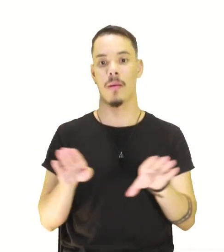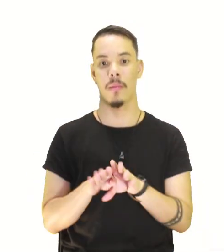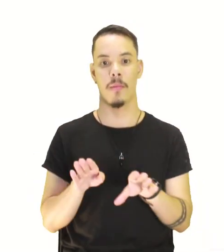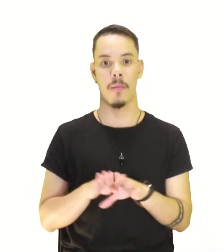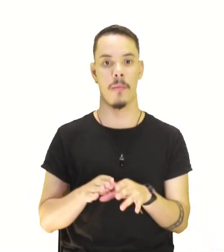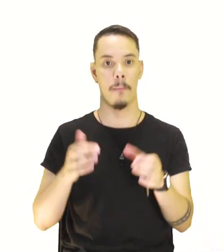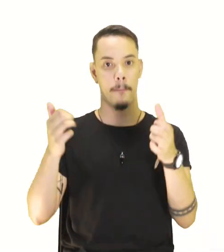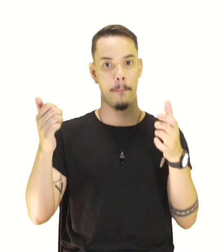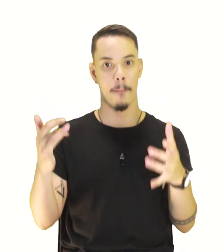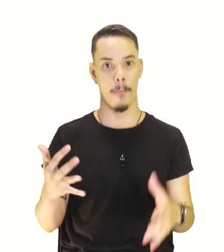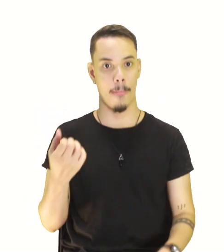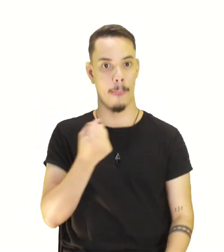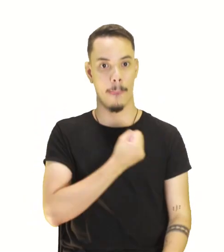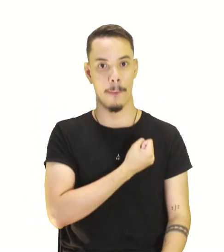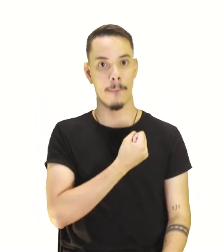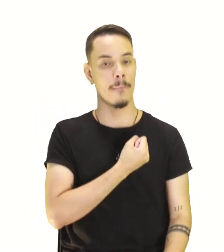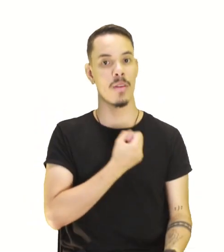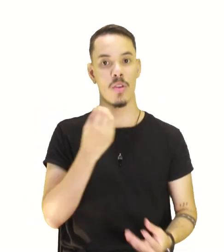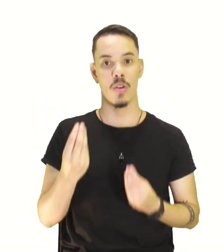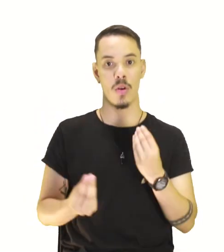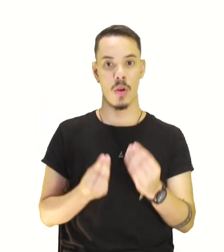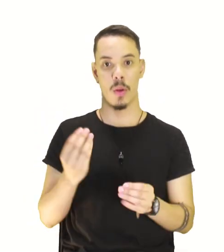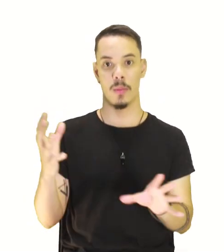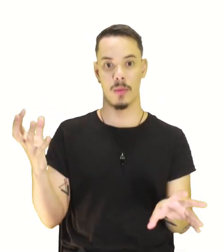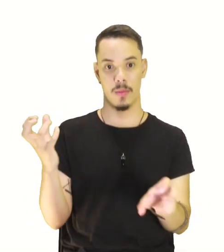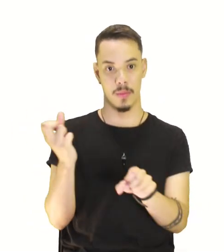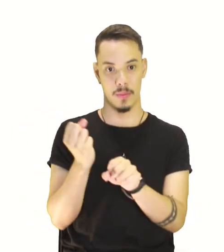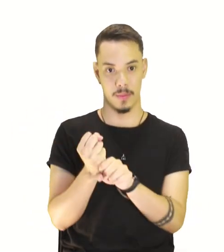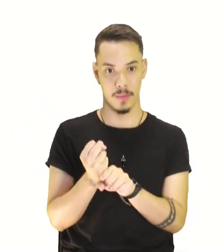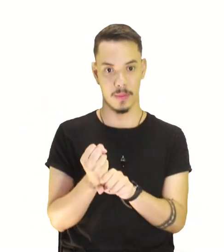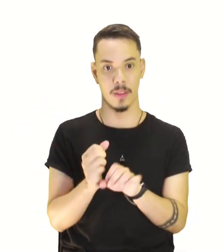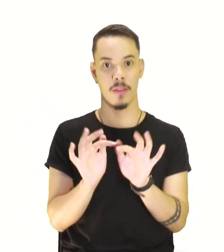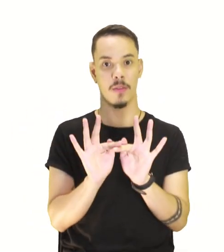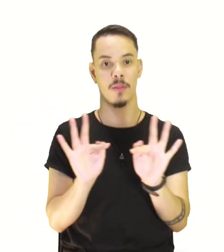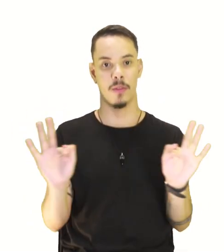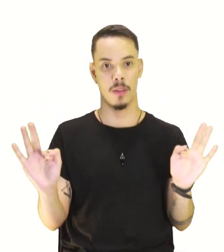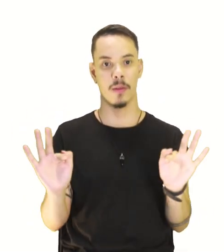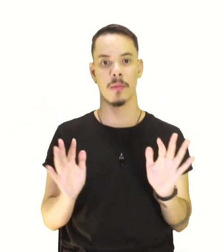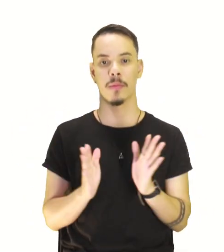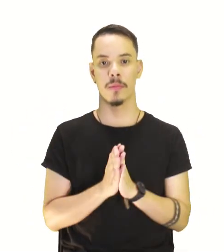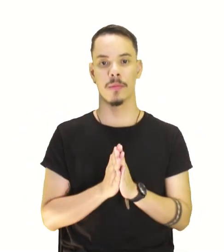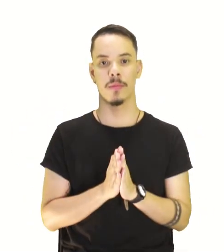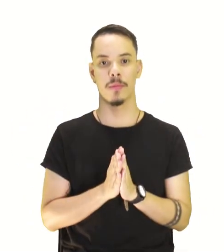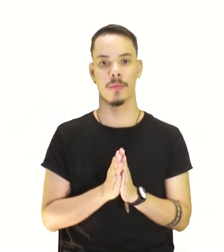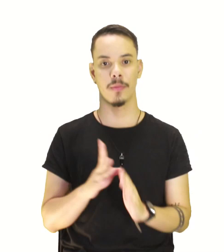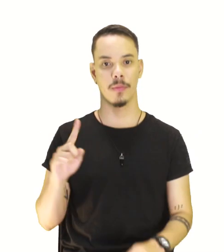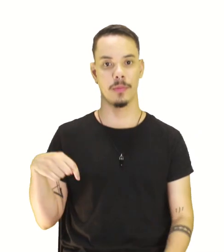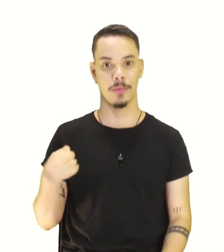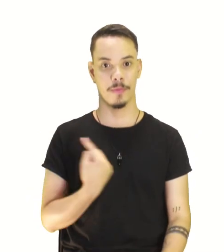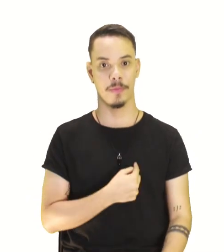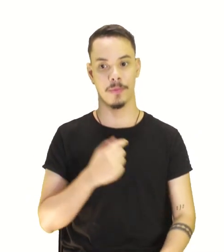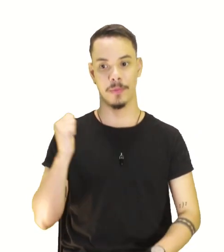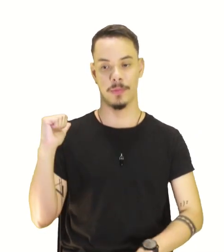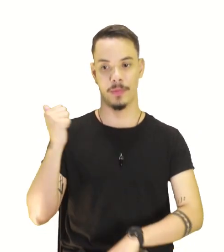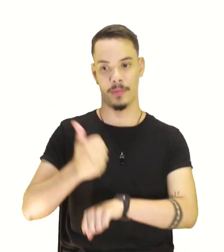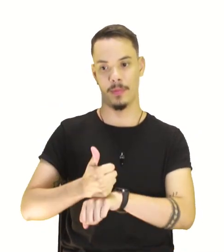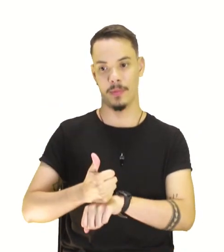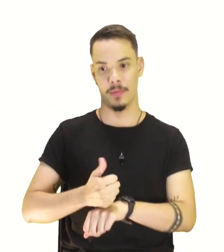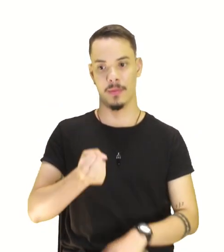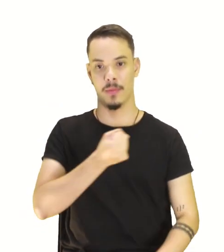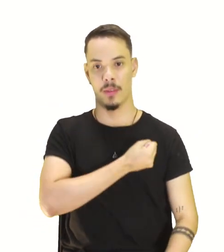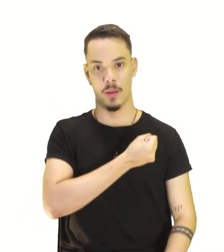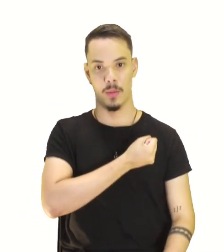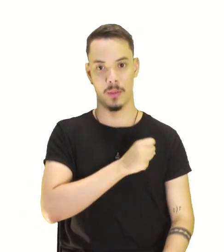valor numérico, então, como calcular o valor numérico de uma função? É fazendo o que mesmo? Bom, nós vamos substituir os valores